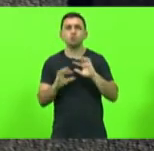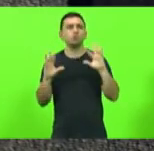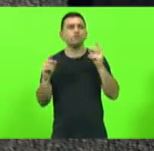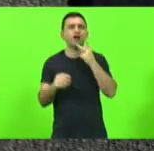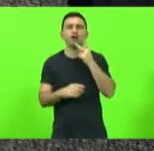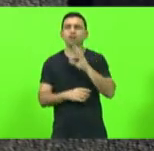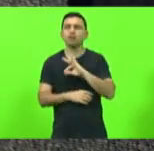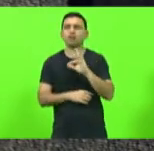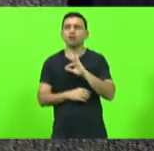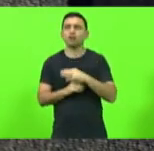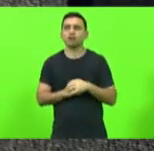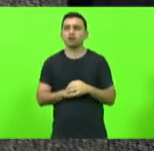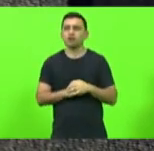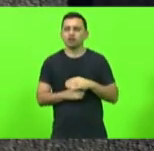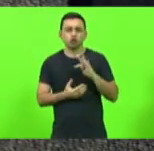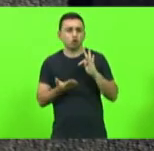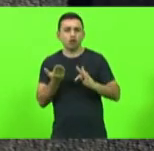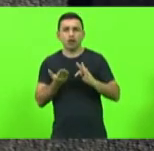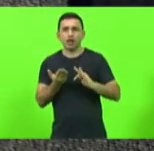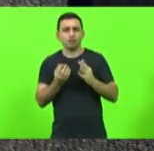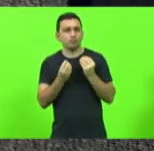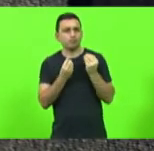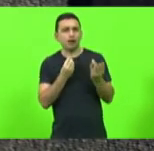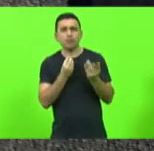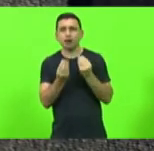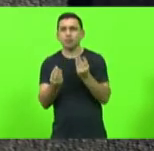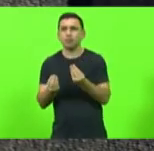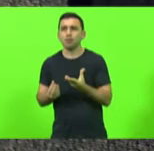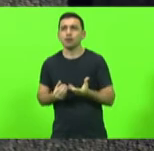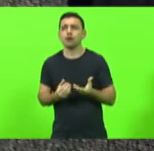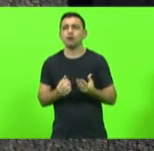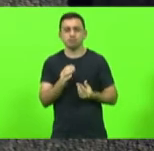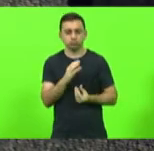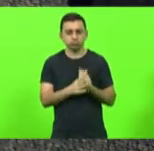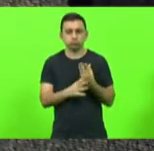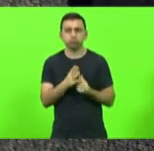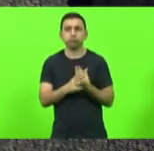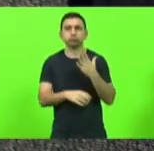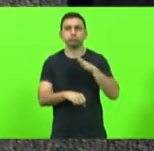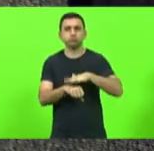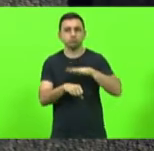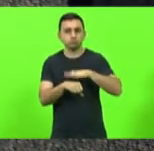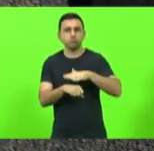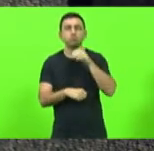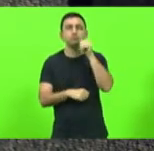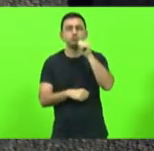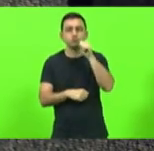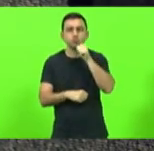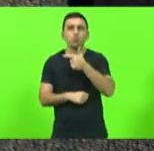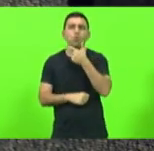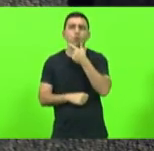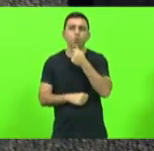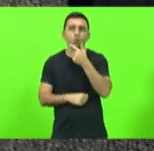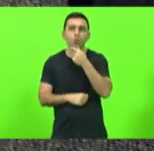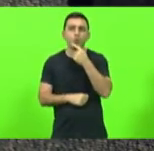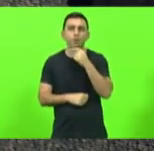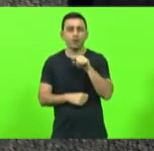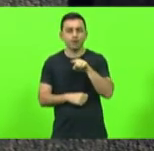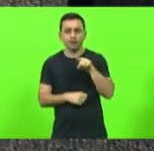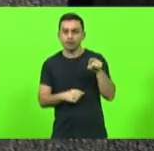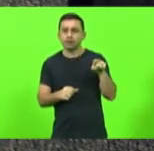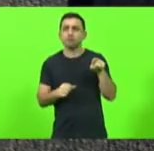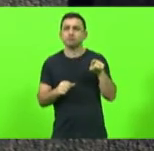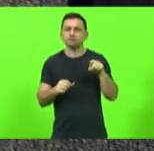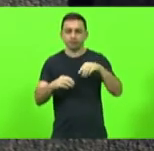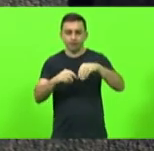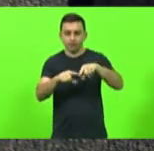fala a tonelada de alimentos que foram doadas, produzidos por mãos de mulheres e homens que fazem do seu pedaço de